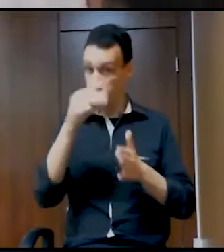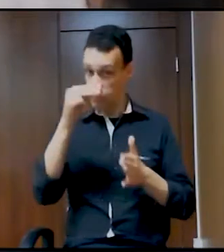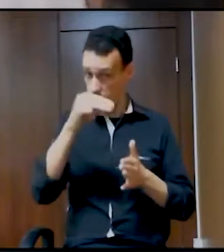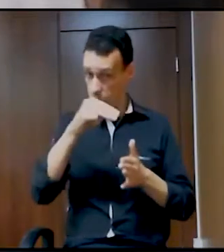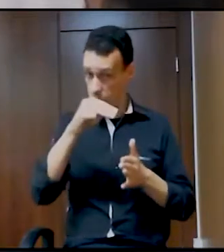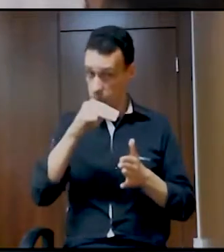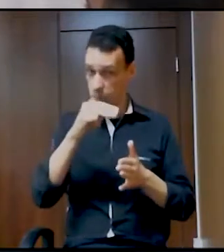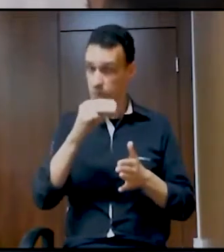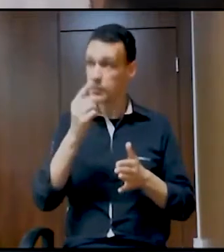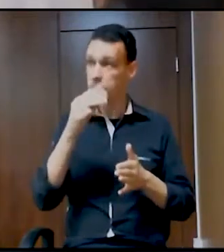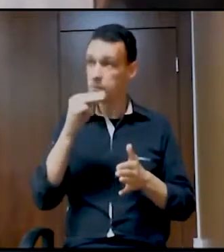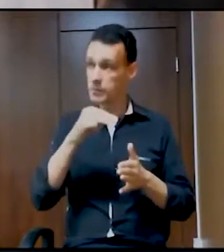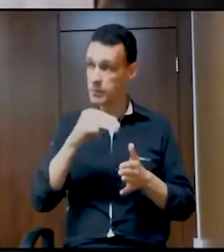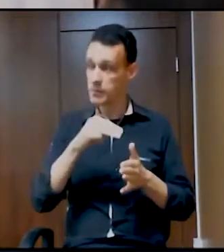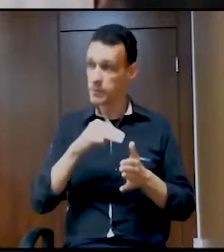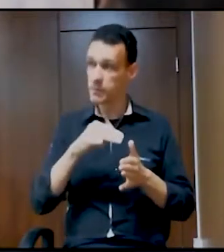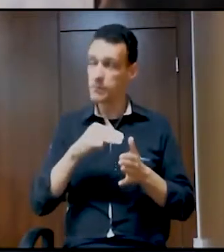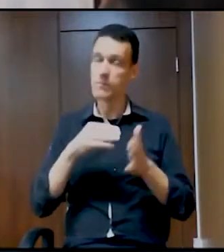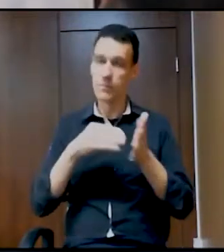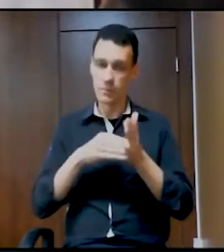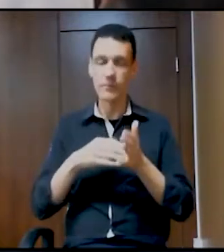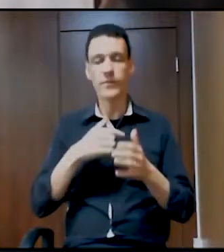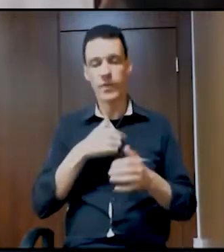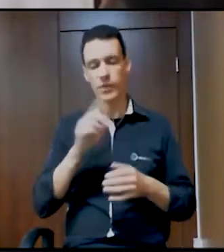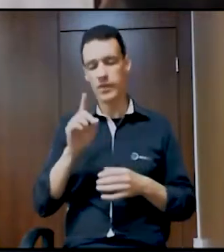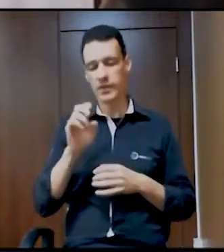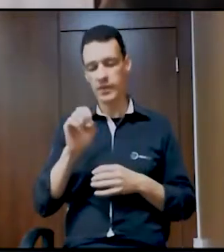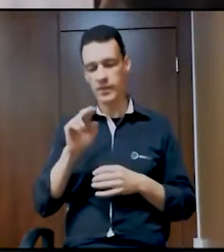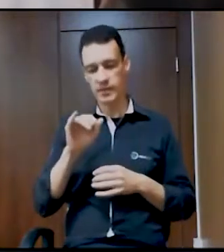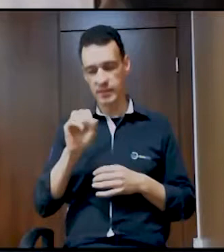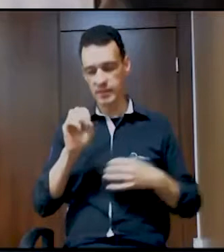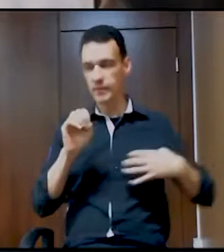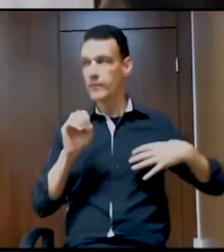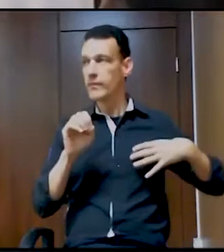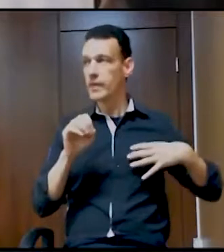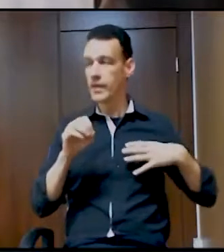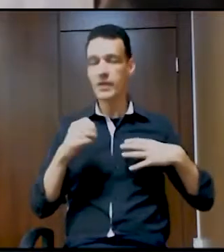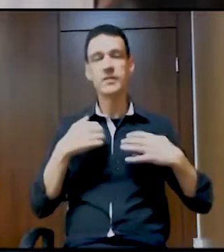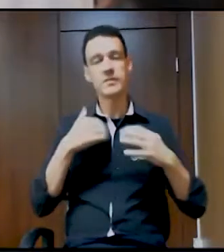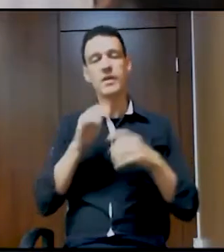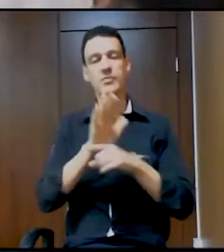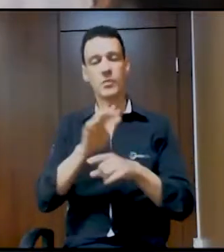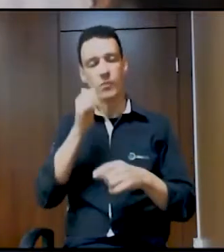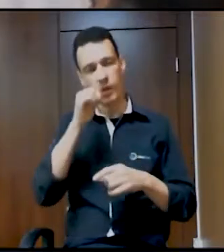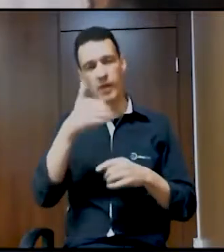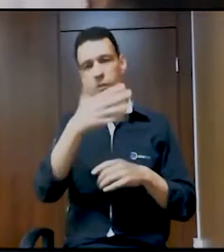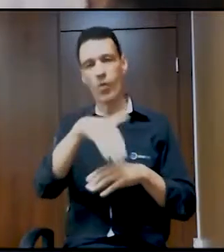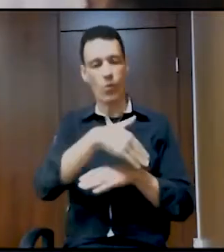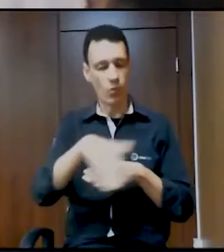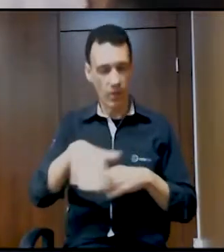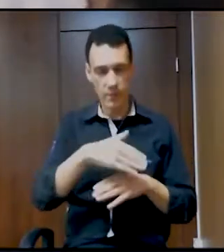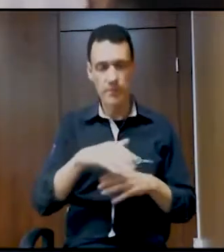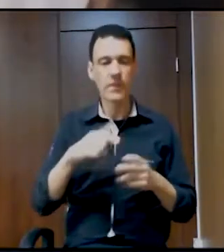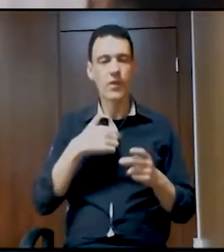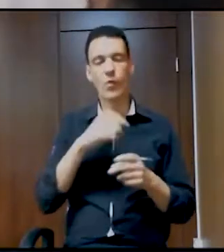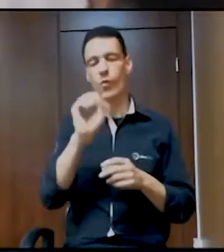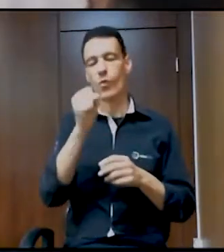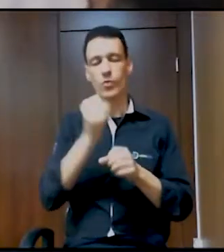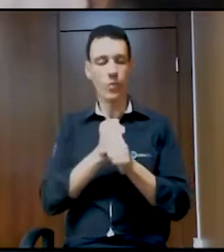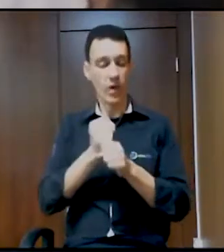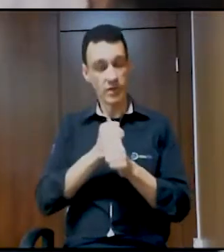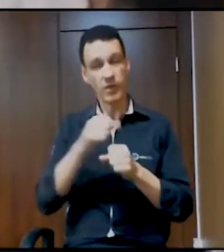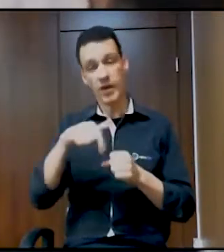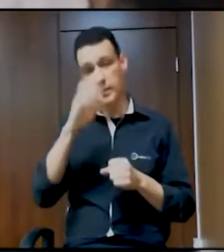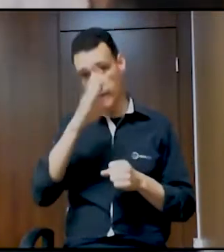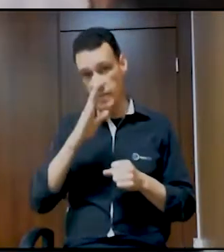Eu sou Denise, eu sou criadora do Movimento Internacional de Mulheres em Situação de Rua. Eu tenho 8 anos no Brasil e no